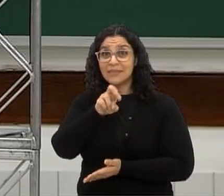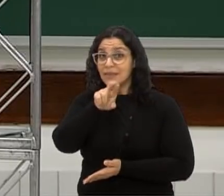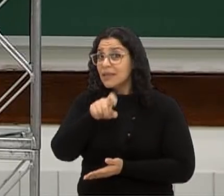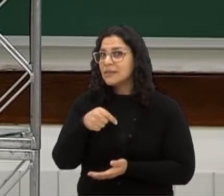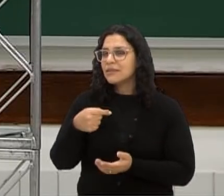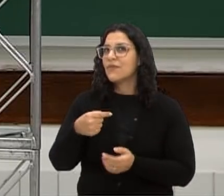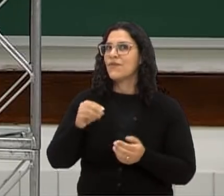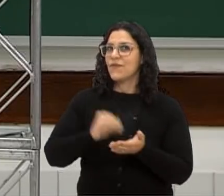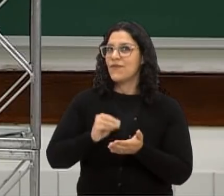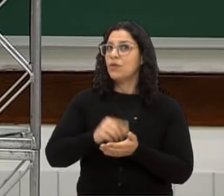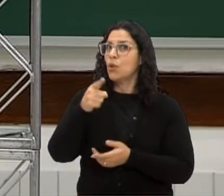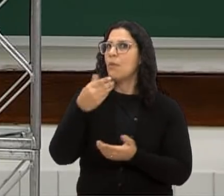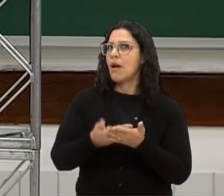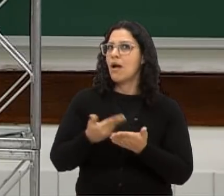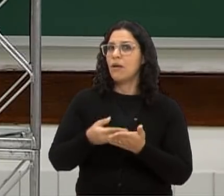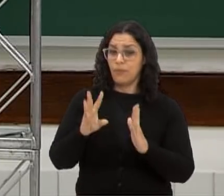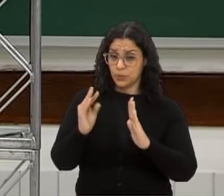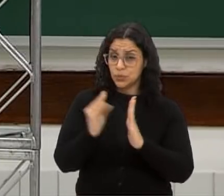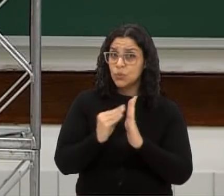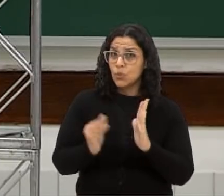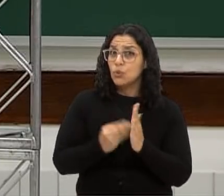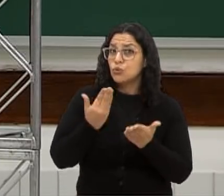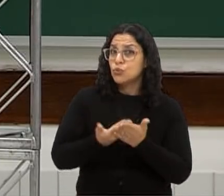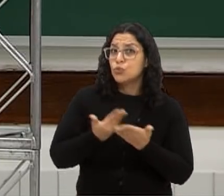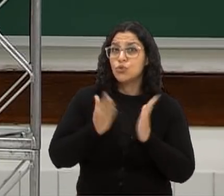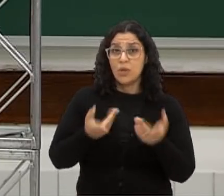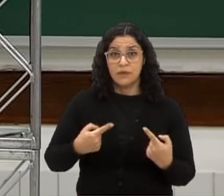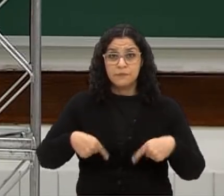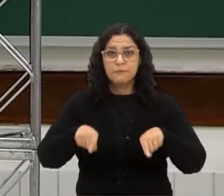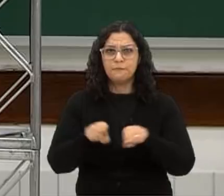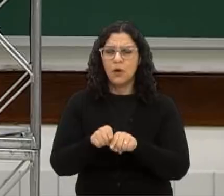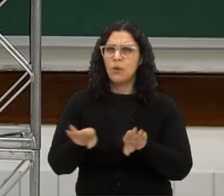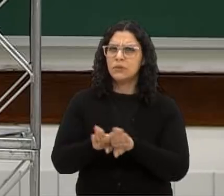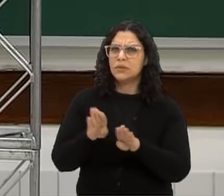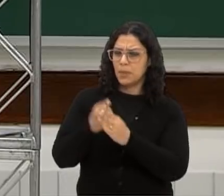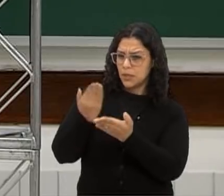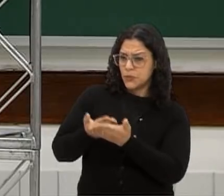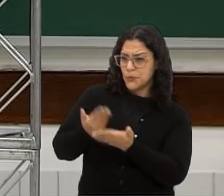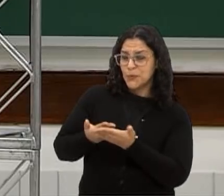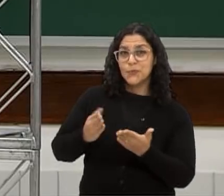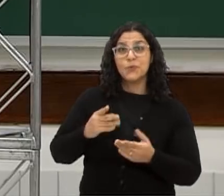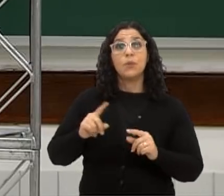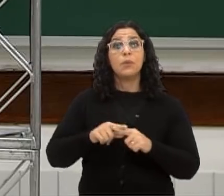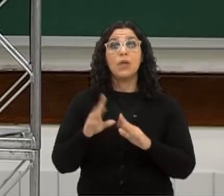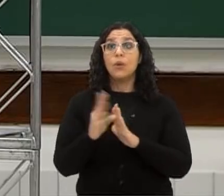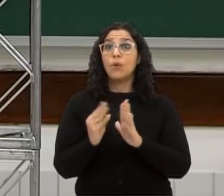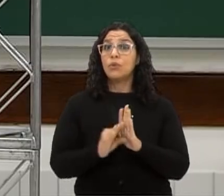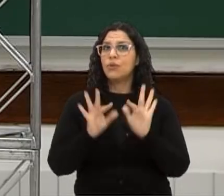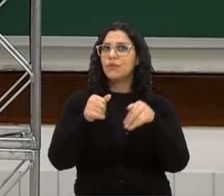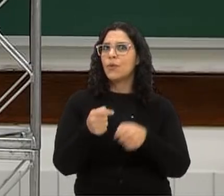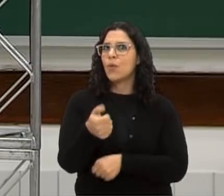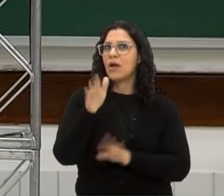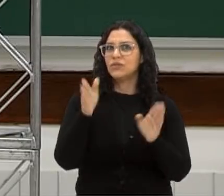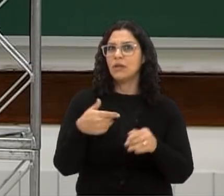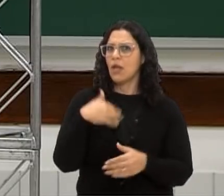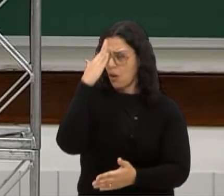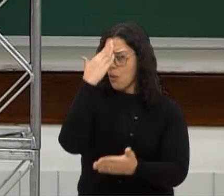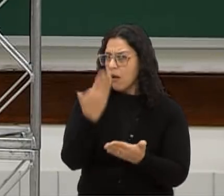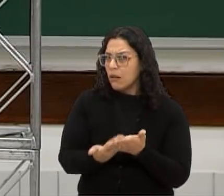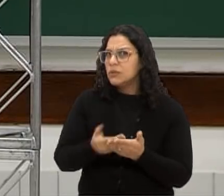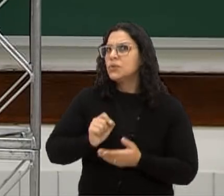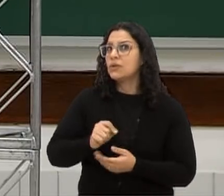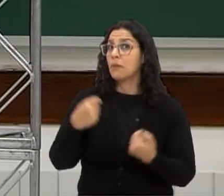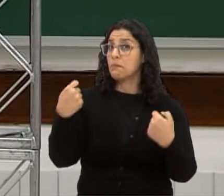reforçar os conteúdos que vocês já viram até hoje. Quem tiver dúvida, volta lá um pouquinho, porque o conteúdo está acabando e eu creio que,